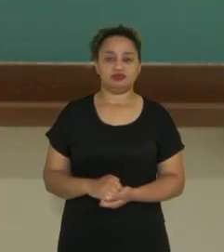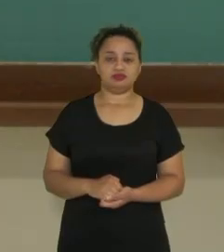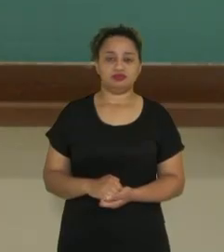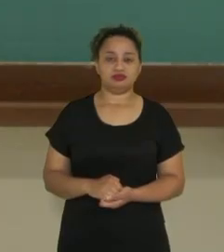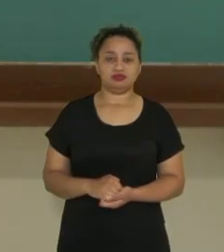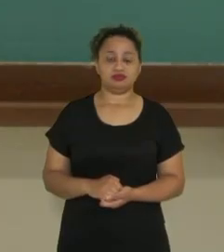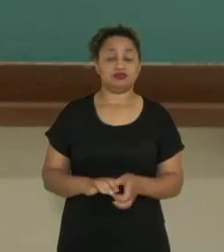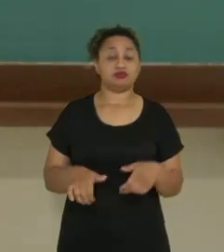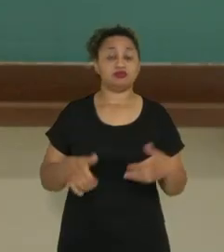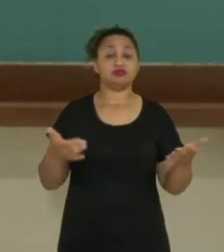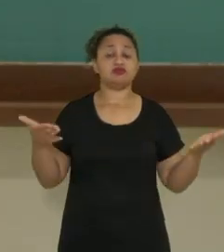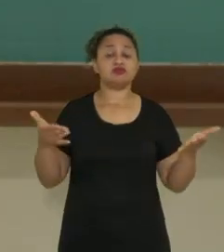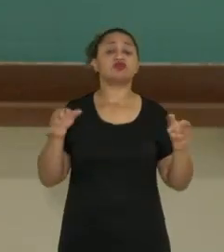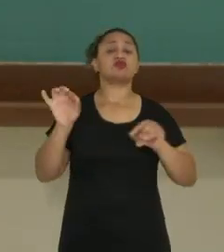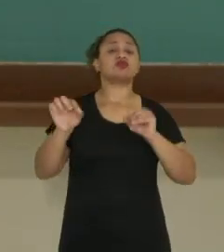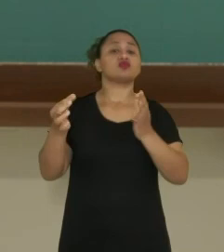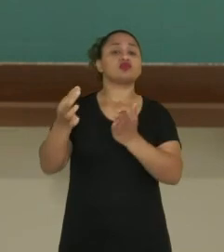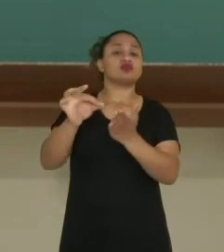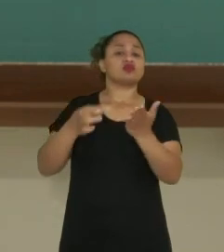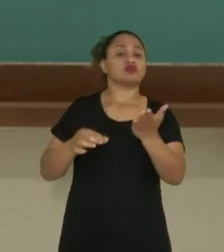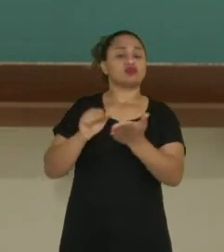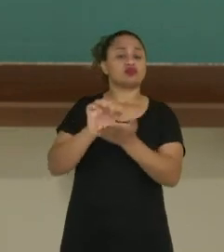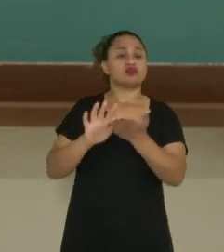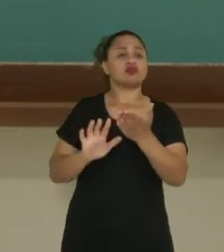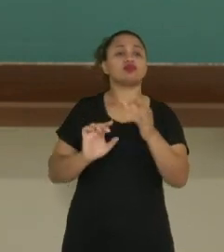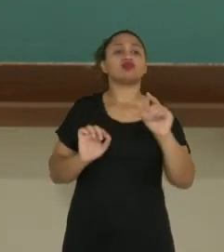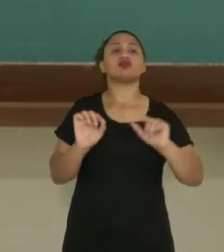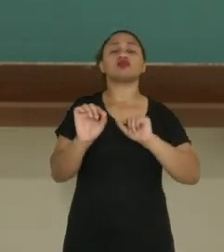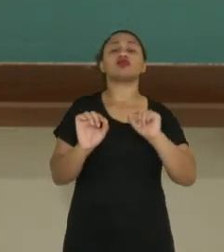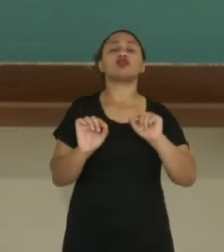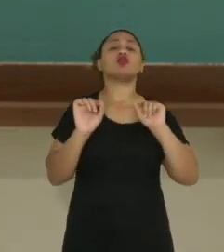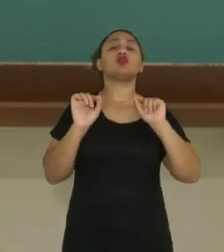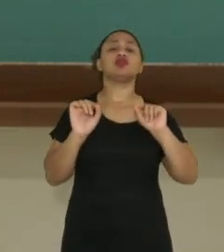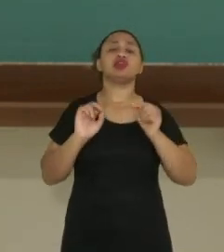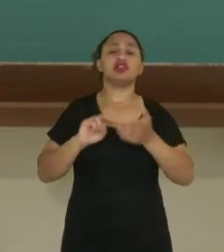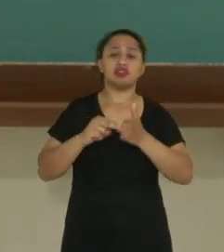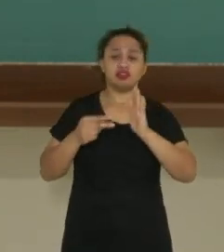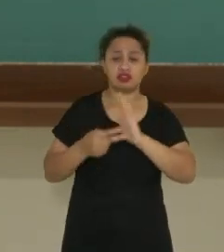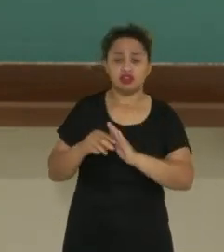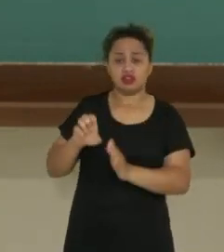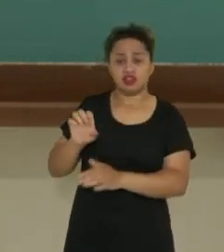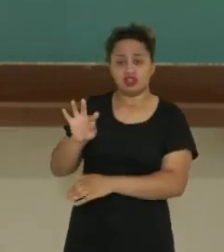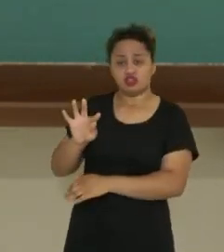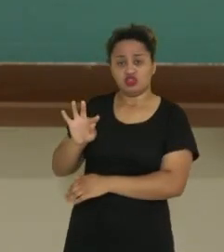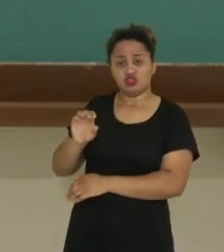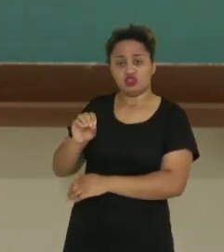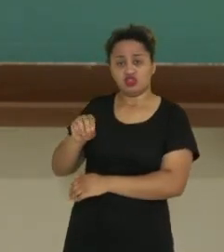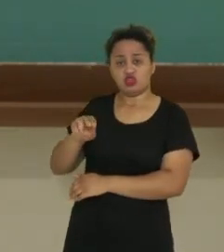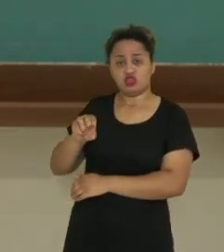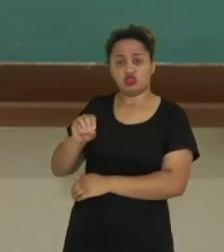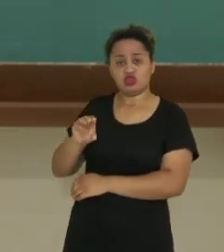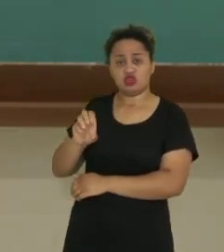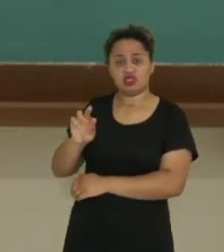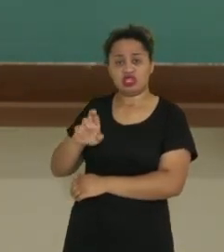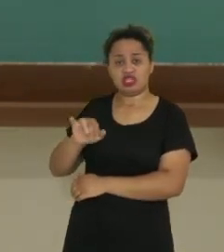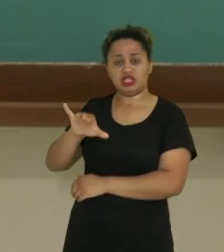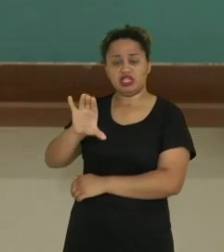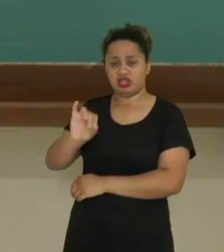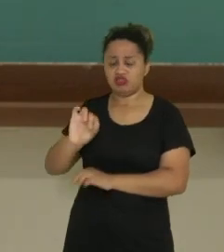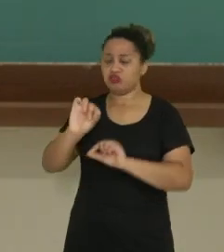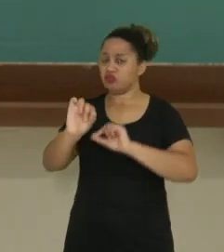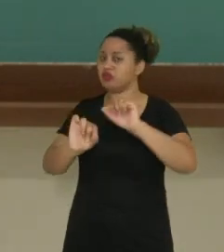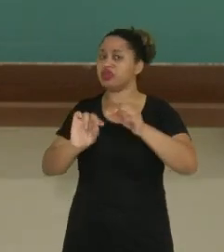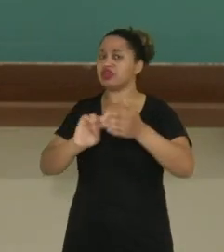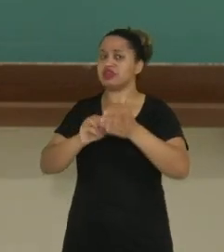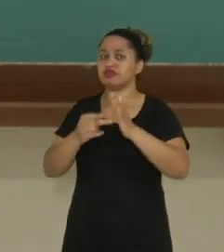Pessoal, vamos então corrigir a nossa atividade, né? Em que consiste o etnocentrismo? Trago aqui para vocês, né? É a